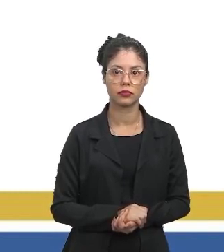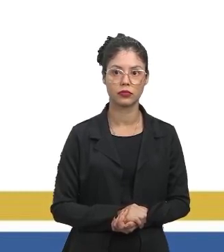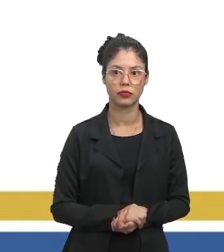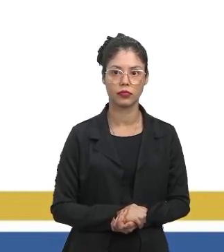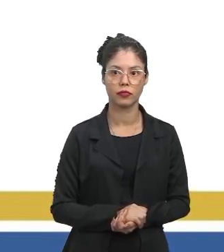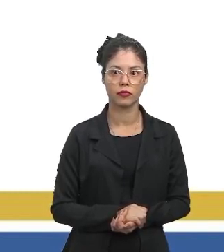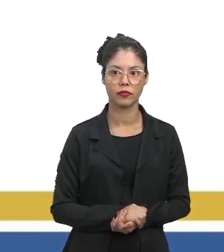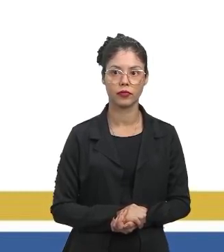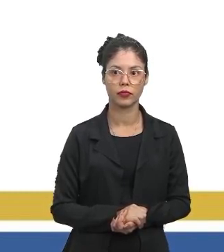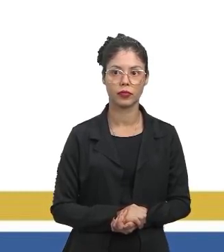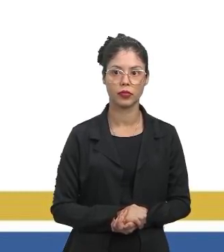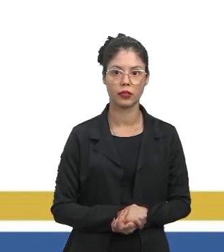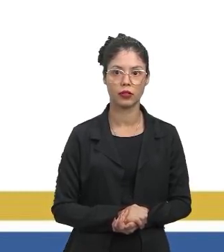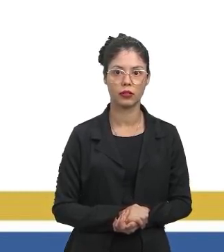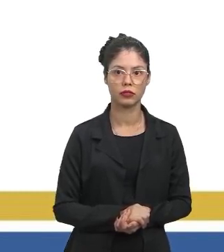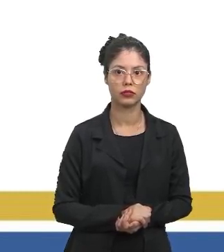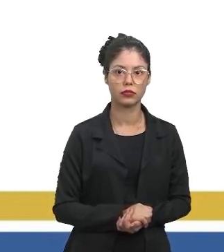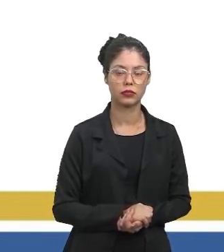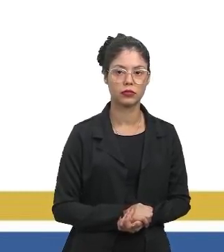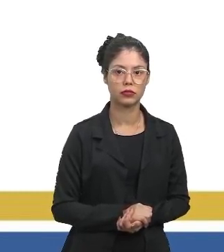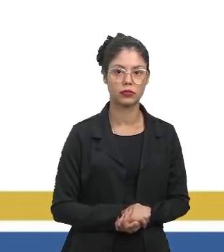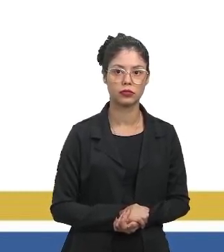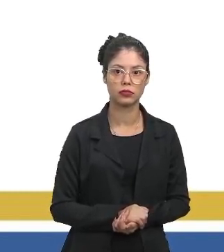Nós vamos ter